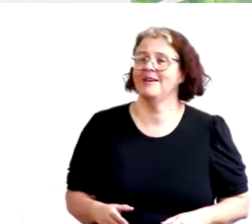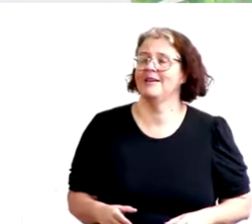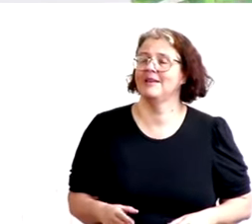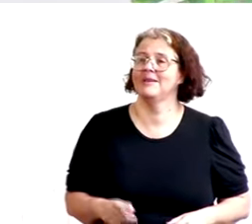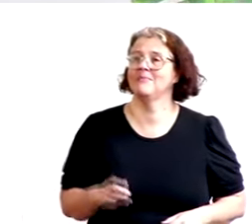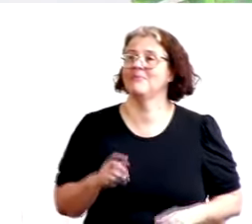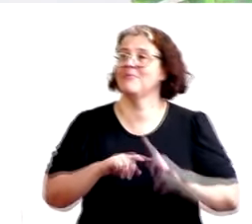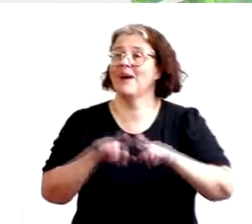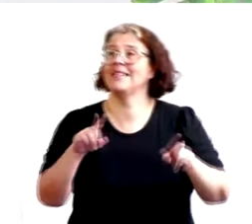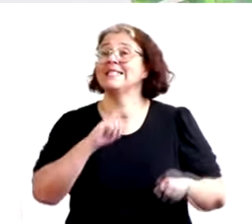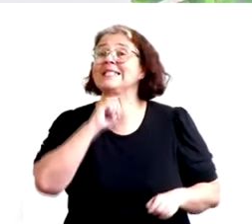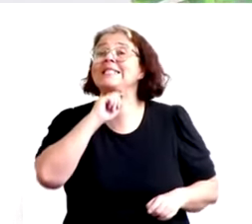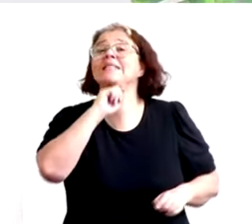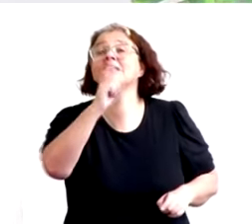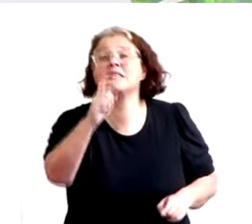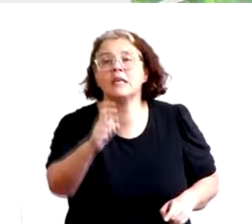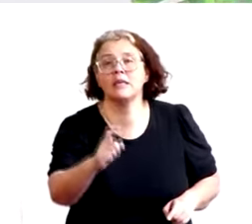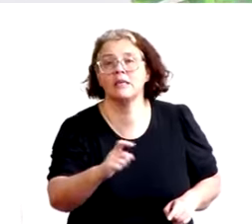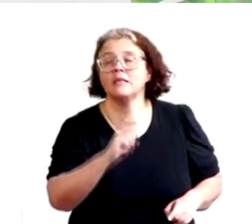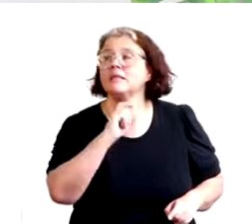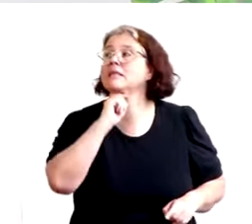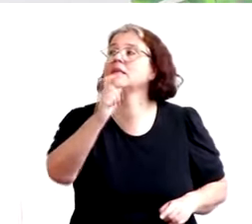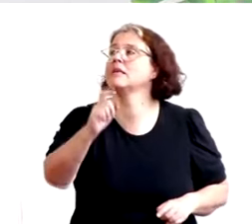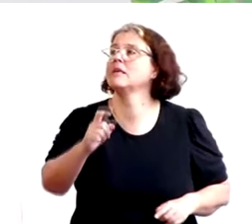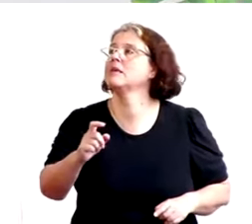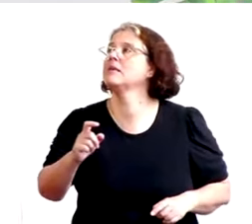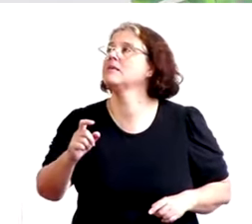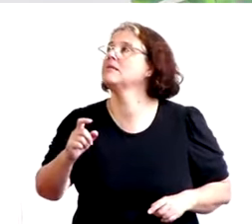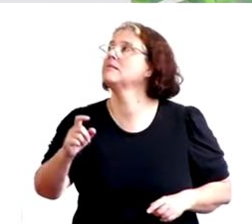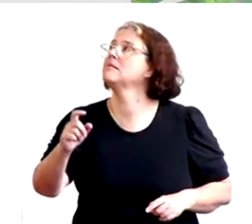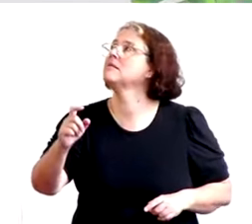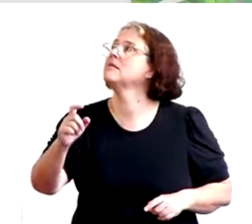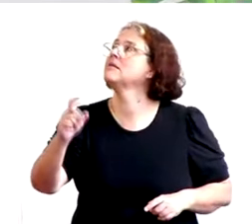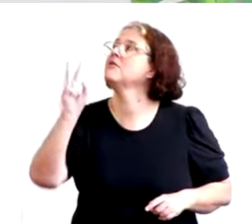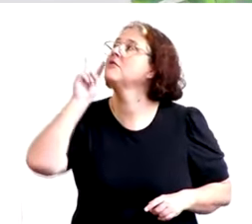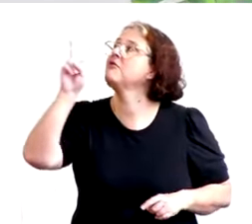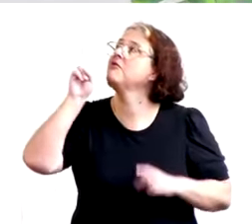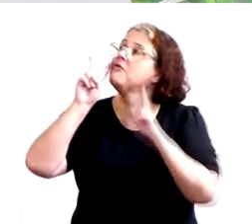ninguém encontrou as tuas pegadas